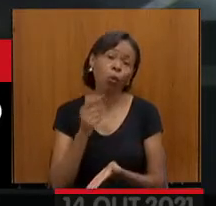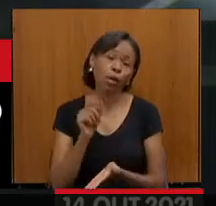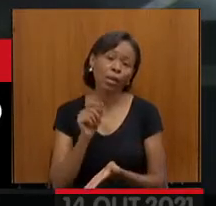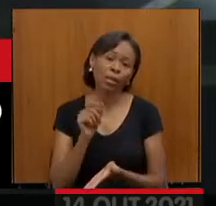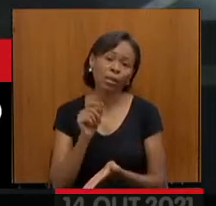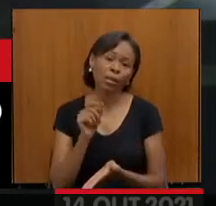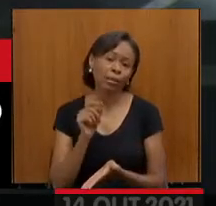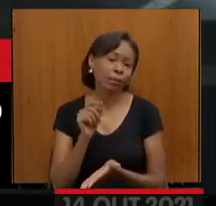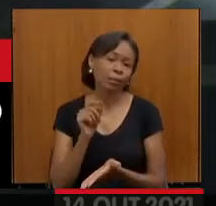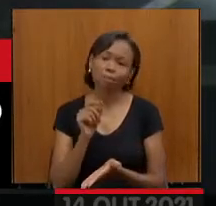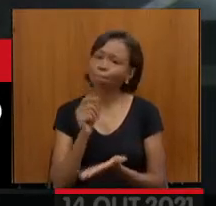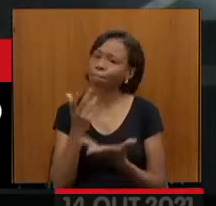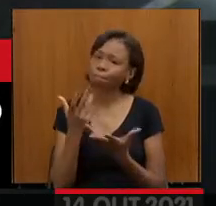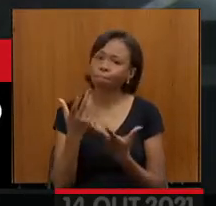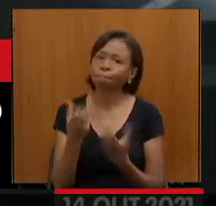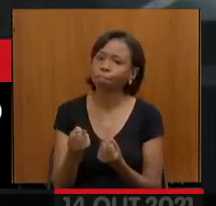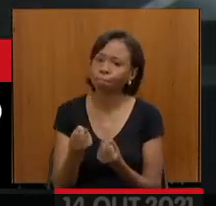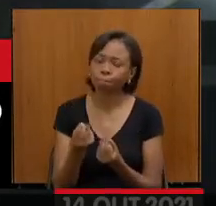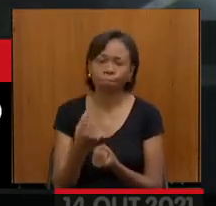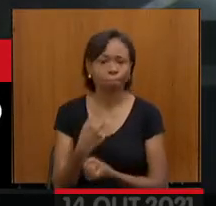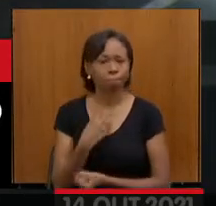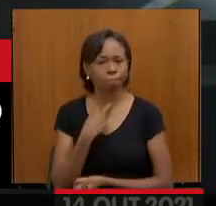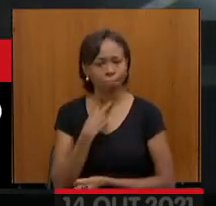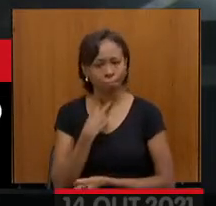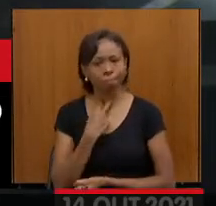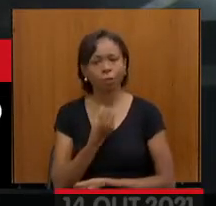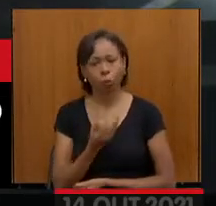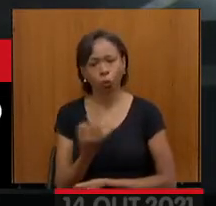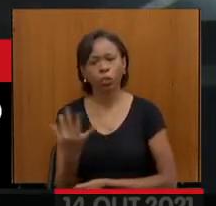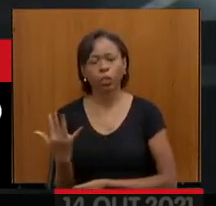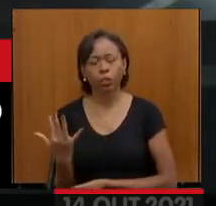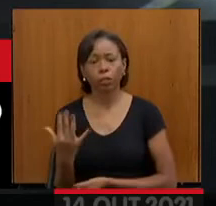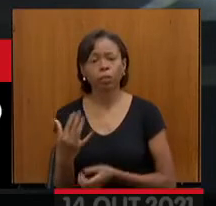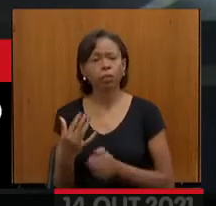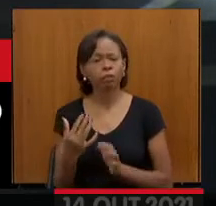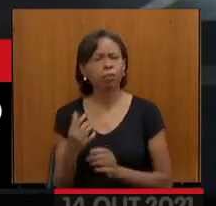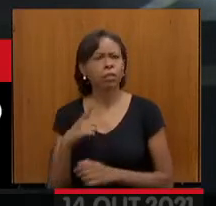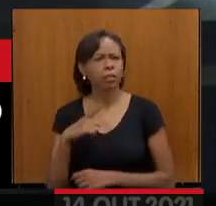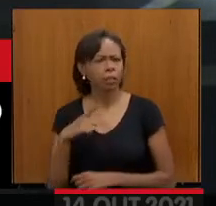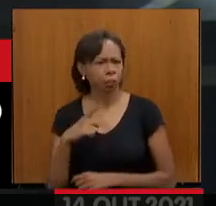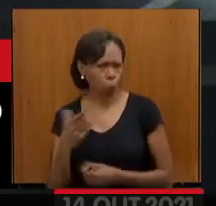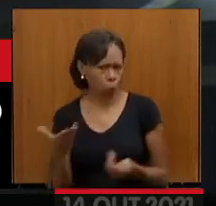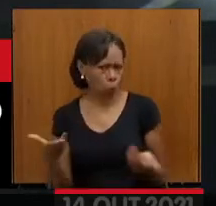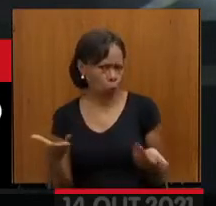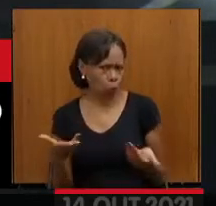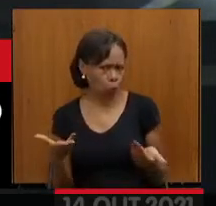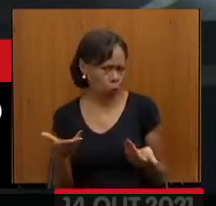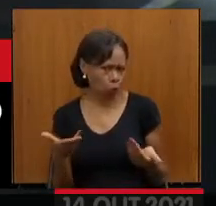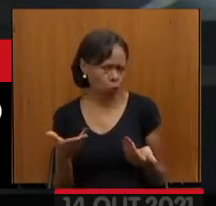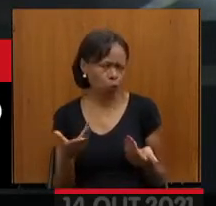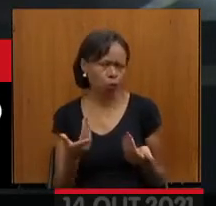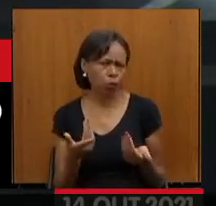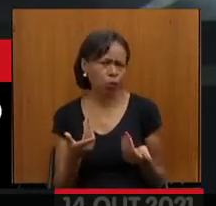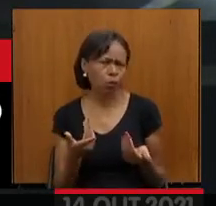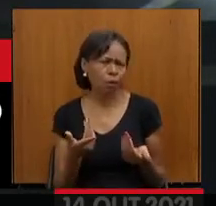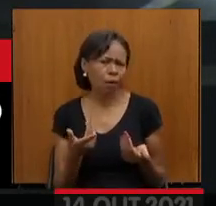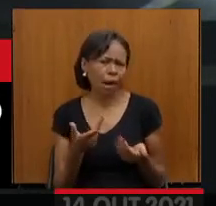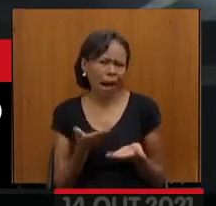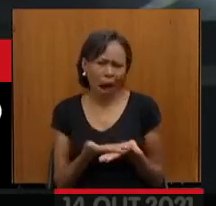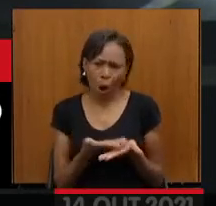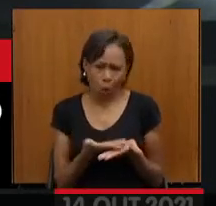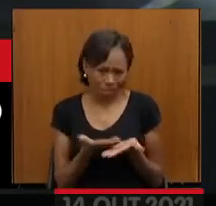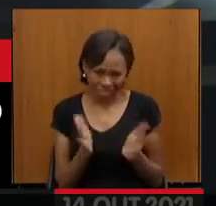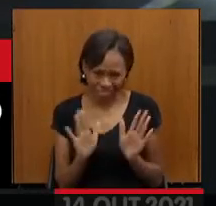inaceitáveis. Acho que é importante comentar que existe um modelo, enfim, hoje não é uma aula, mas acho